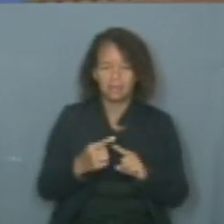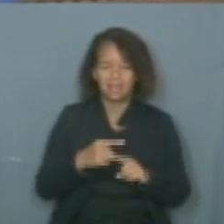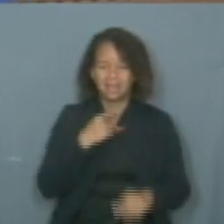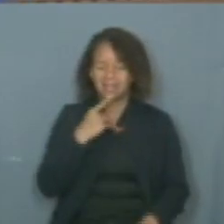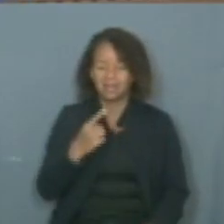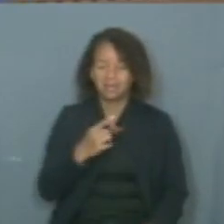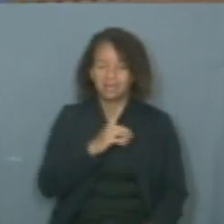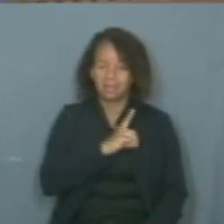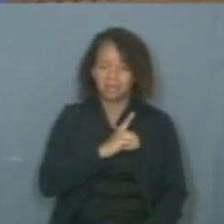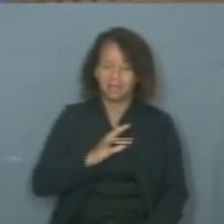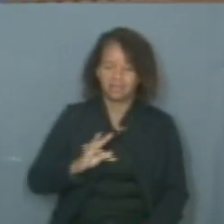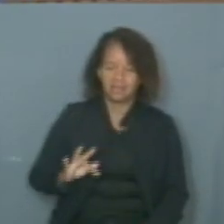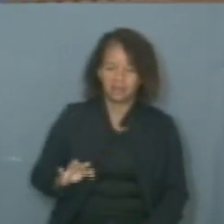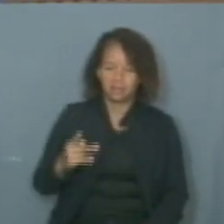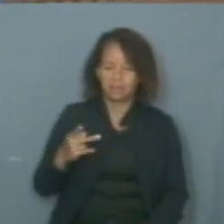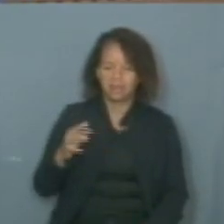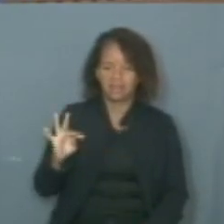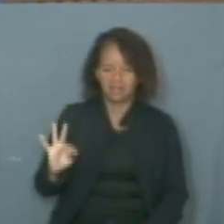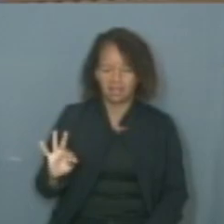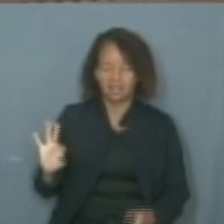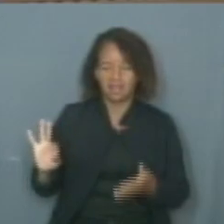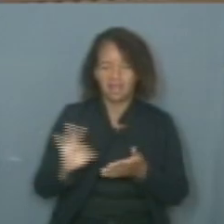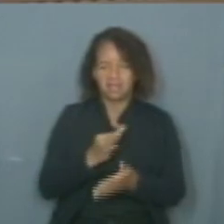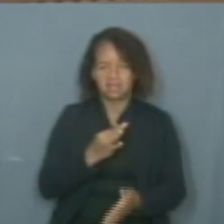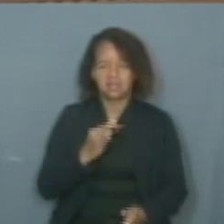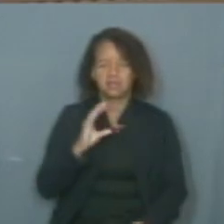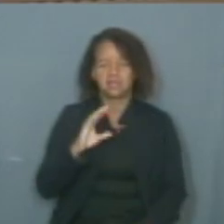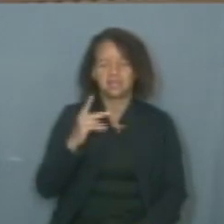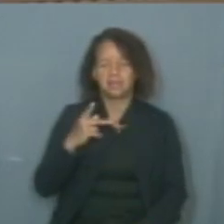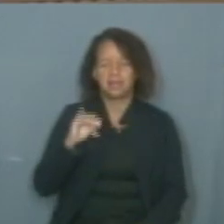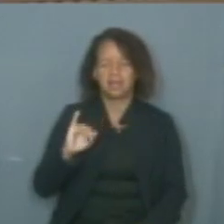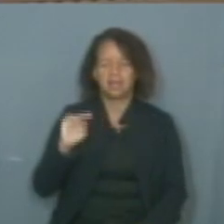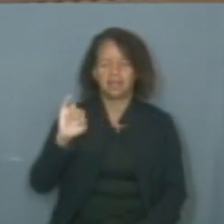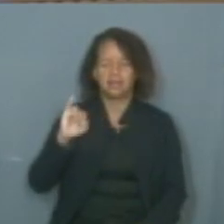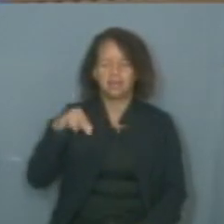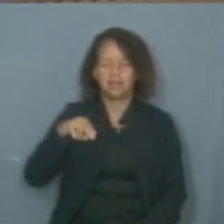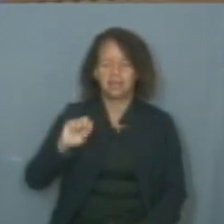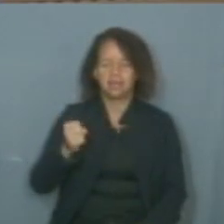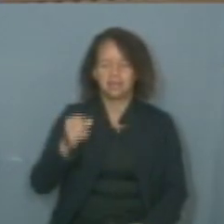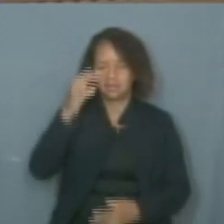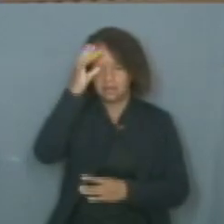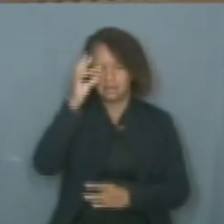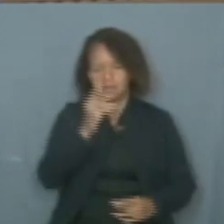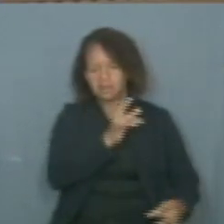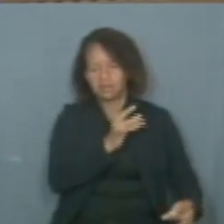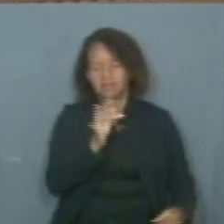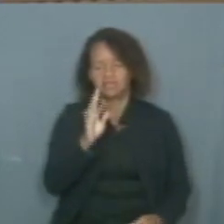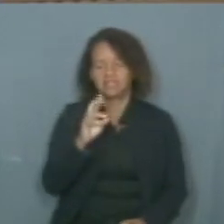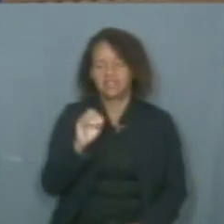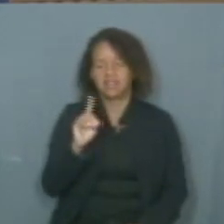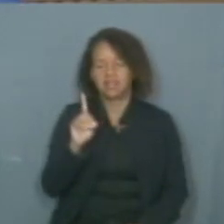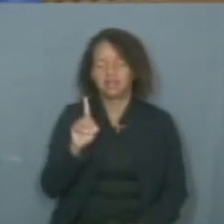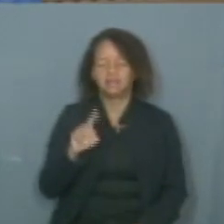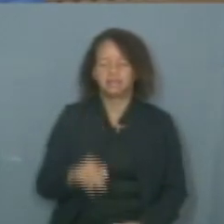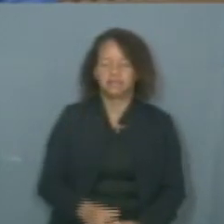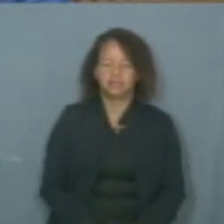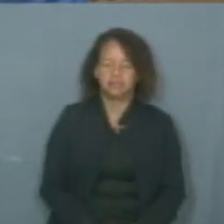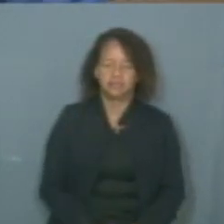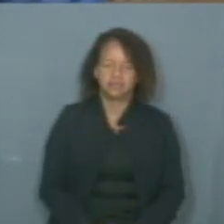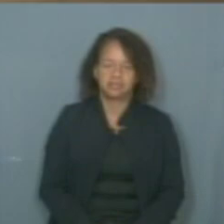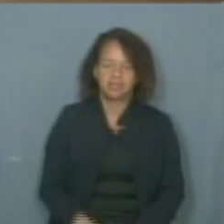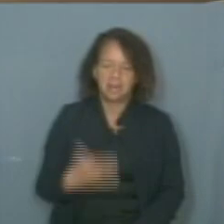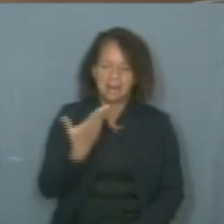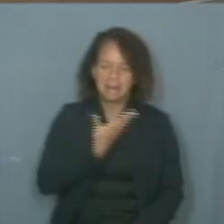nenhum deputado federal do PT assinou a CPI do INSS. Eu vou conceder a parte para a Fred e depois já para a vereadora do PT.